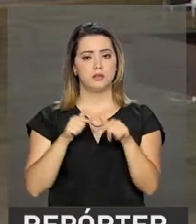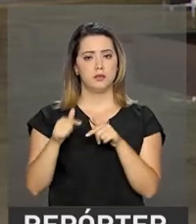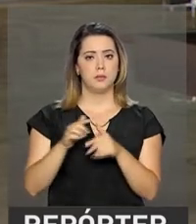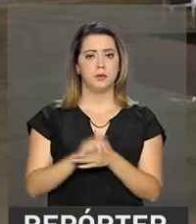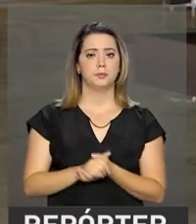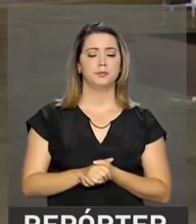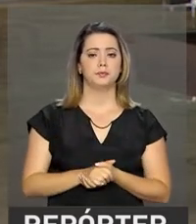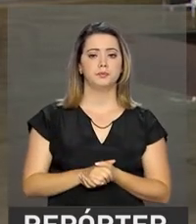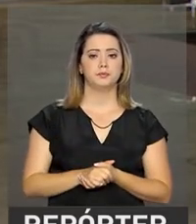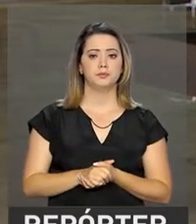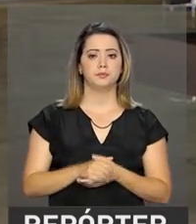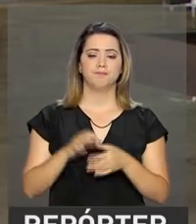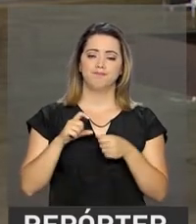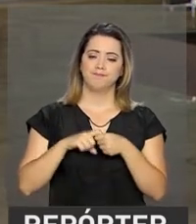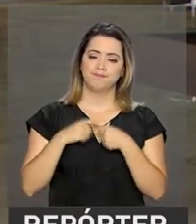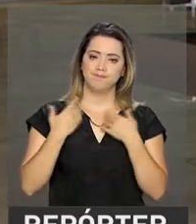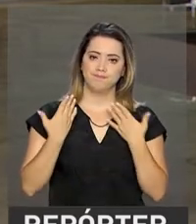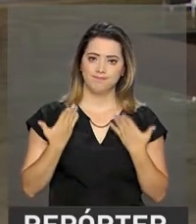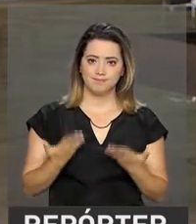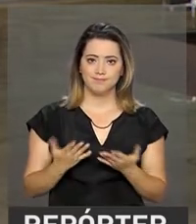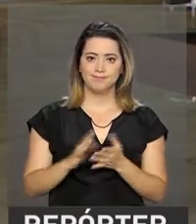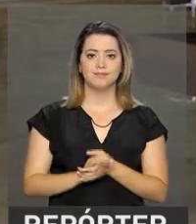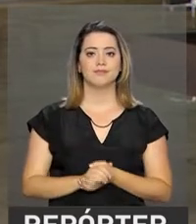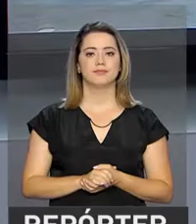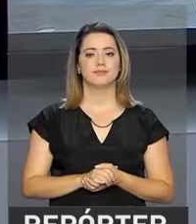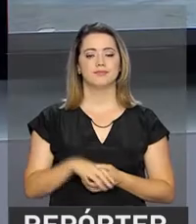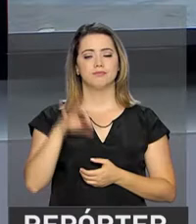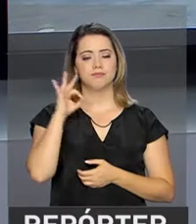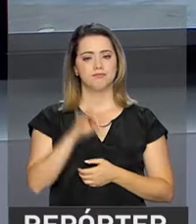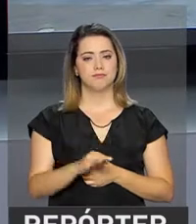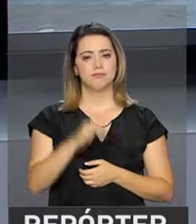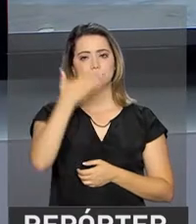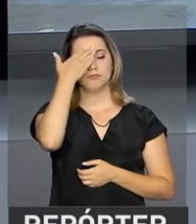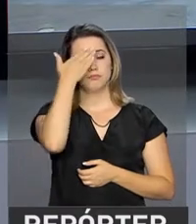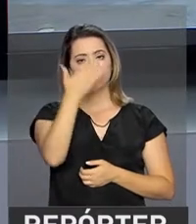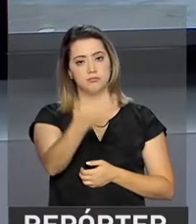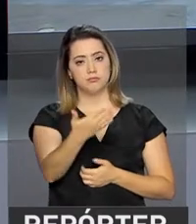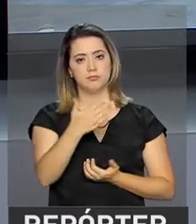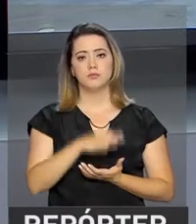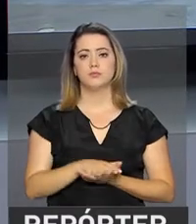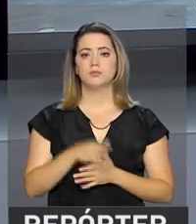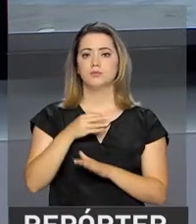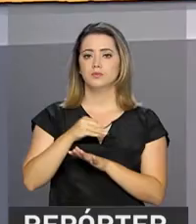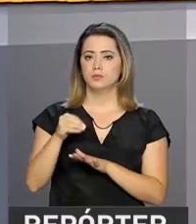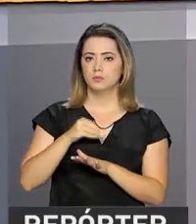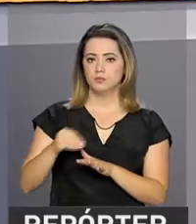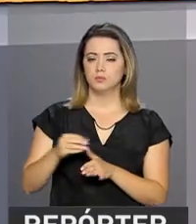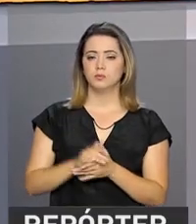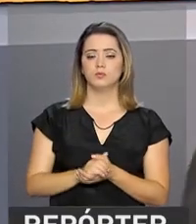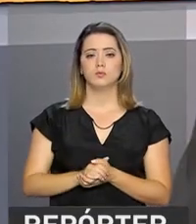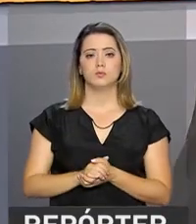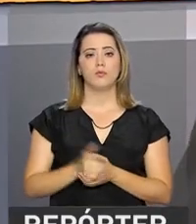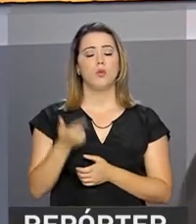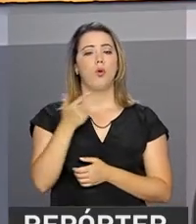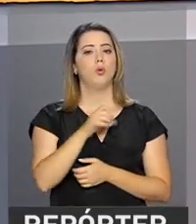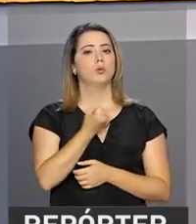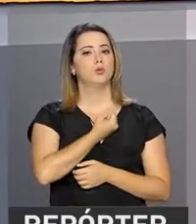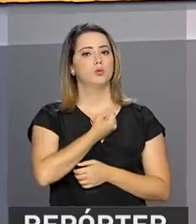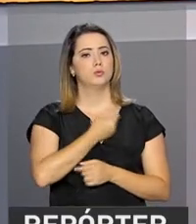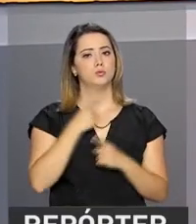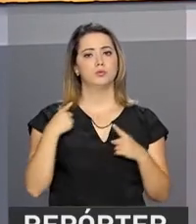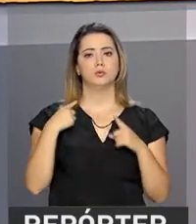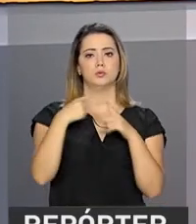país eu voto com você não estou de roberta está certo paulo muito obrigado pelas informações e um outro dado positivo